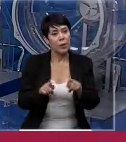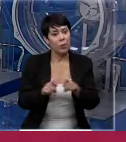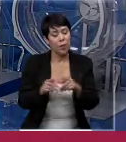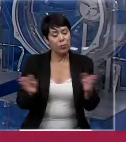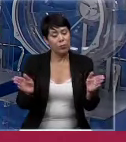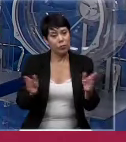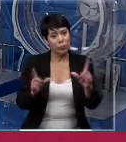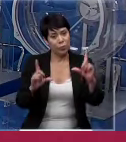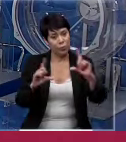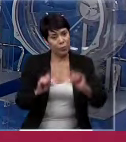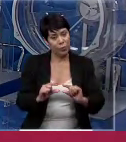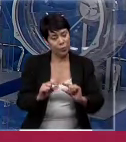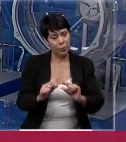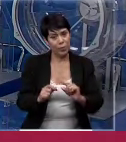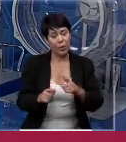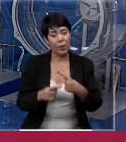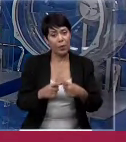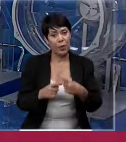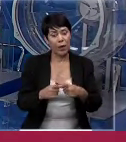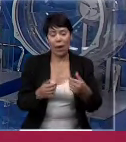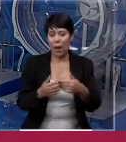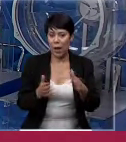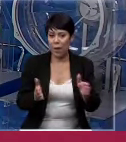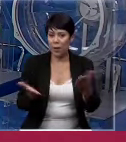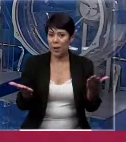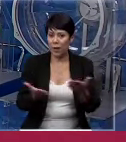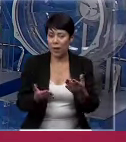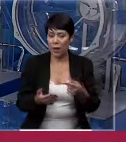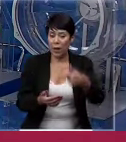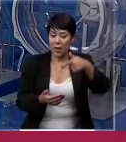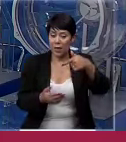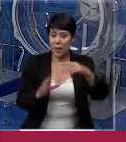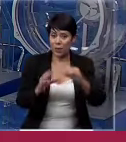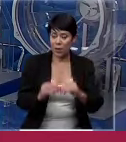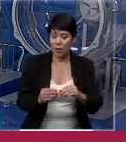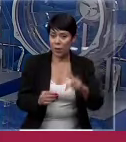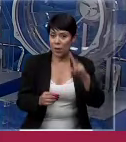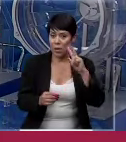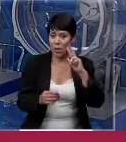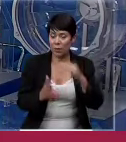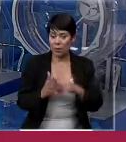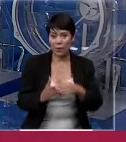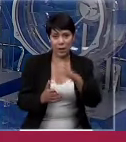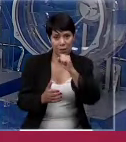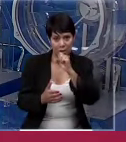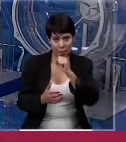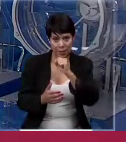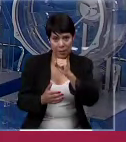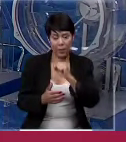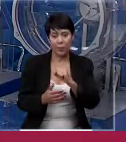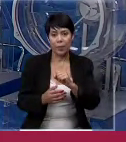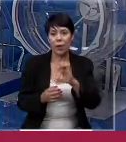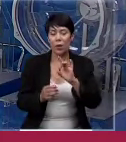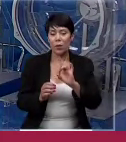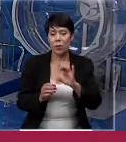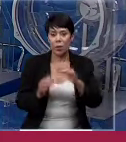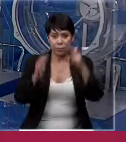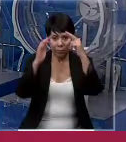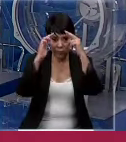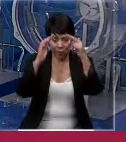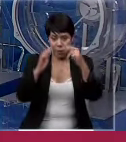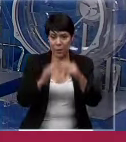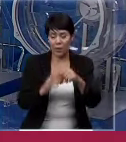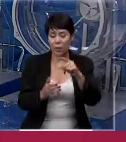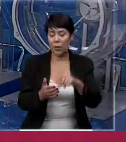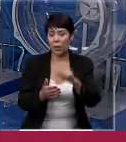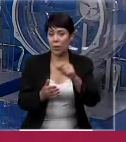foi reduzido. O espaço estará aberto a partir das 19 horas de segunda a sábado, obedecendo aí os horários